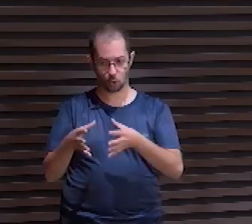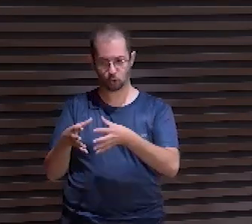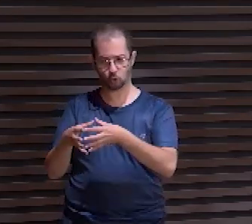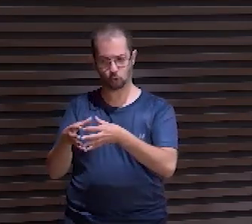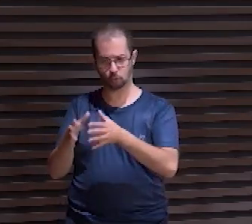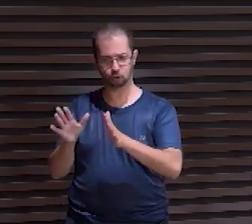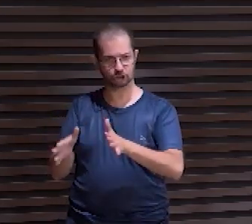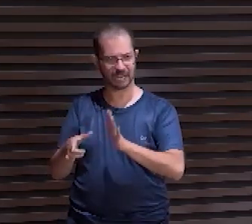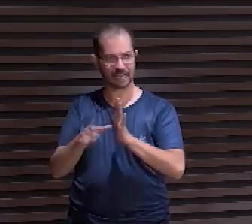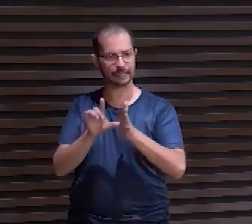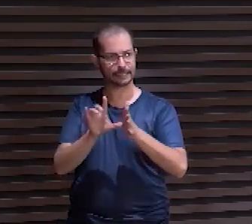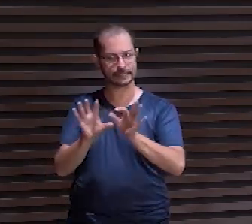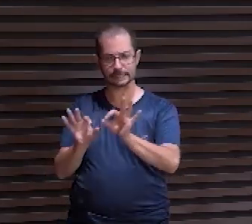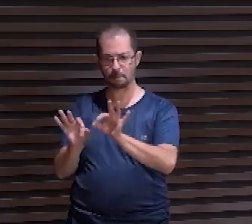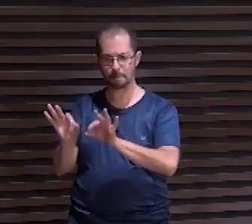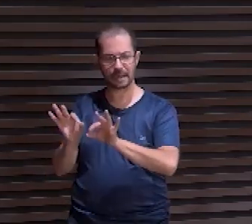com